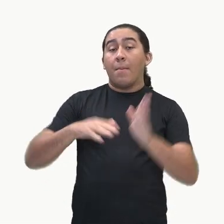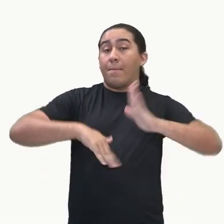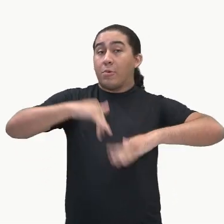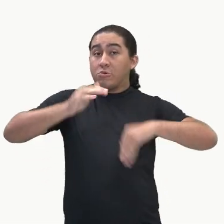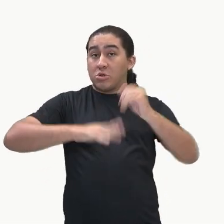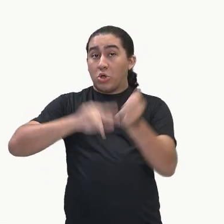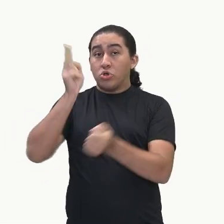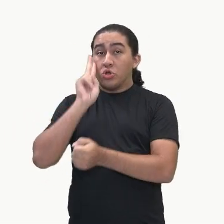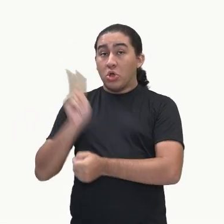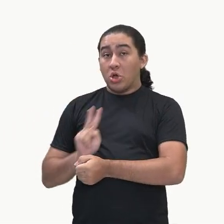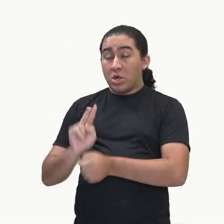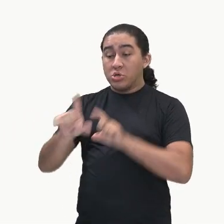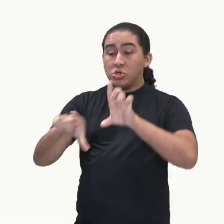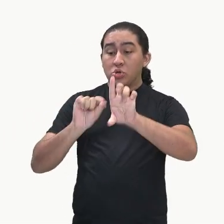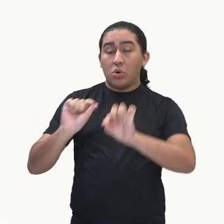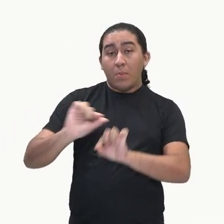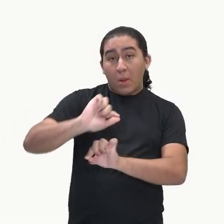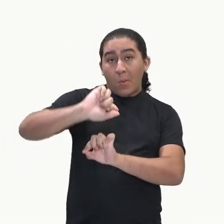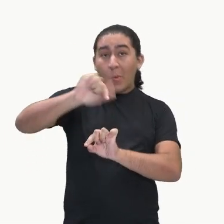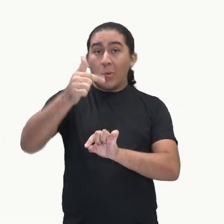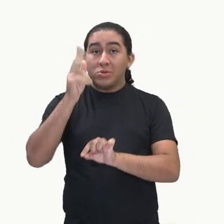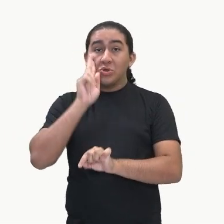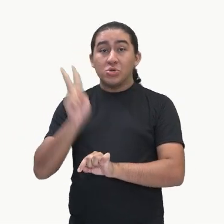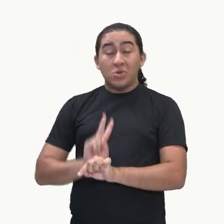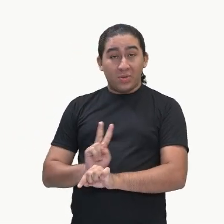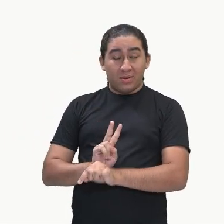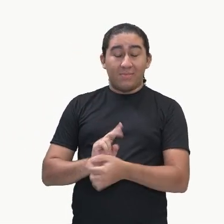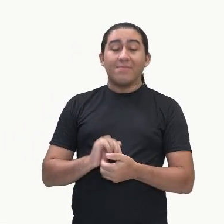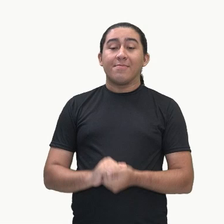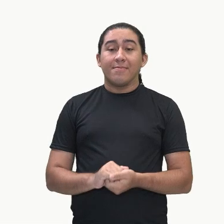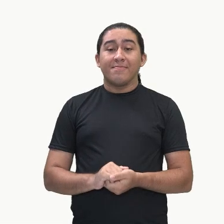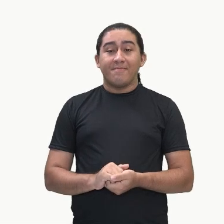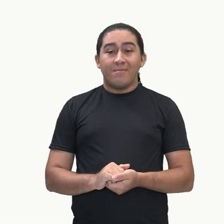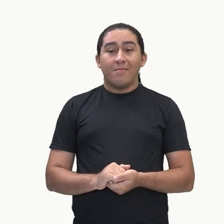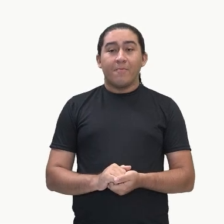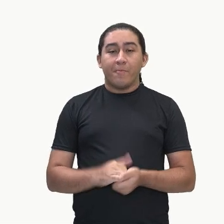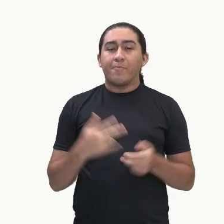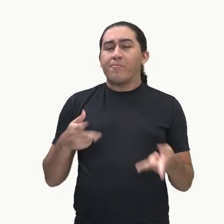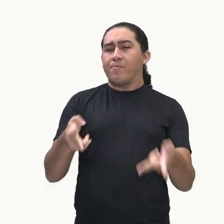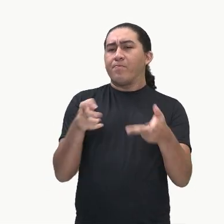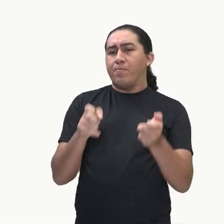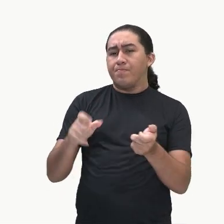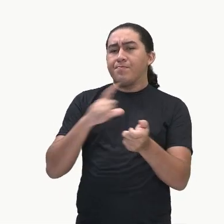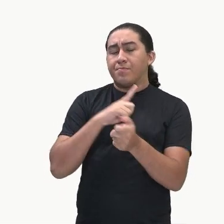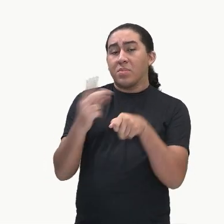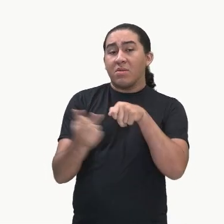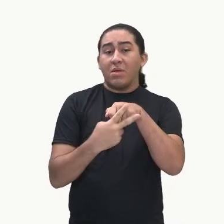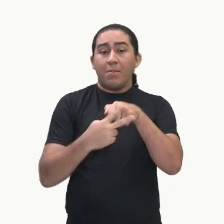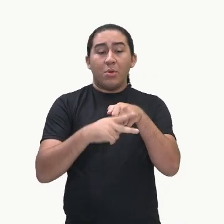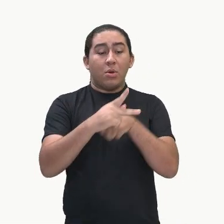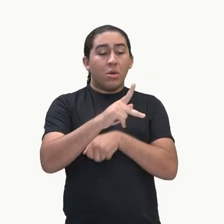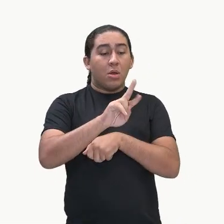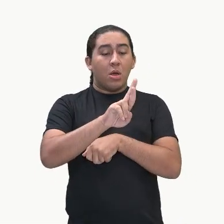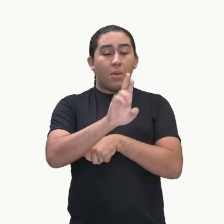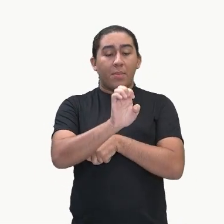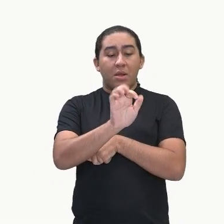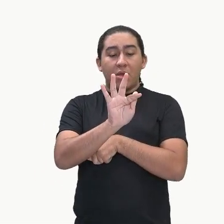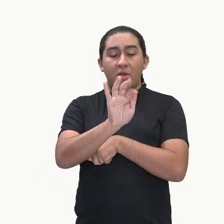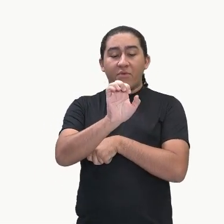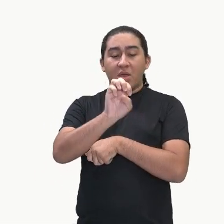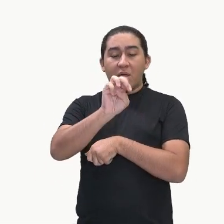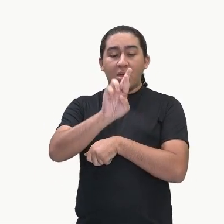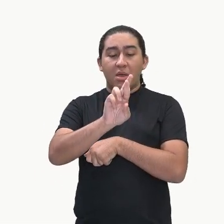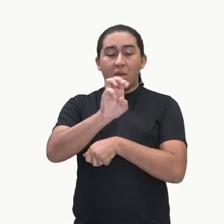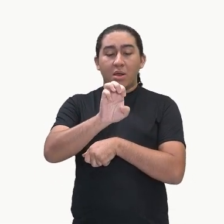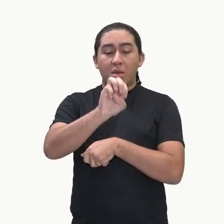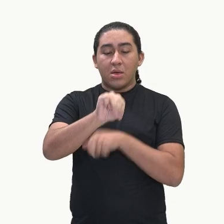historiadores preferem uma outra versão. Veja que tem o verbo preferem.